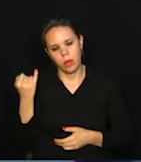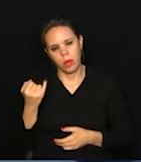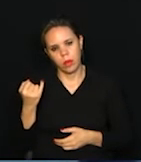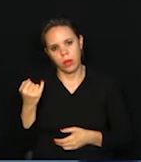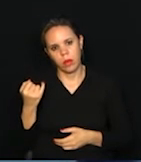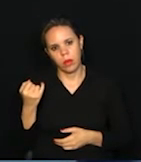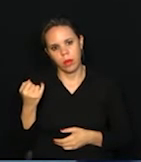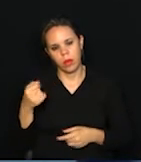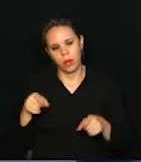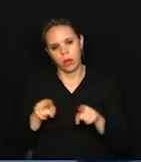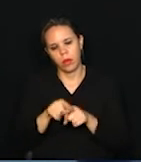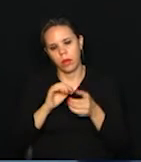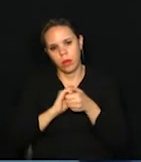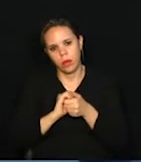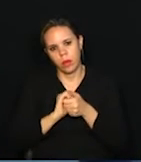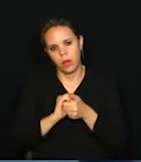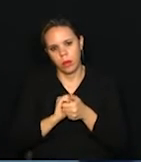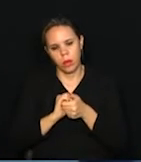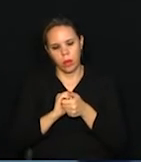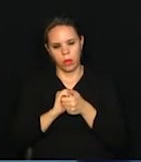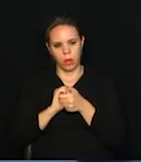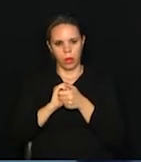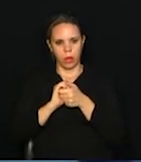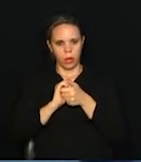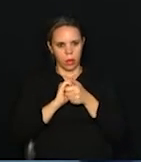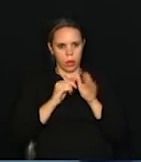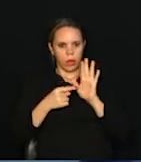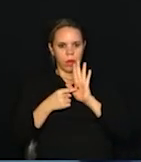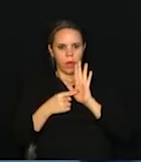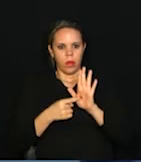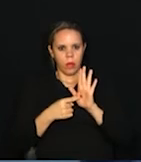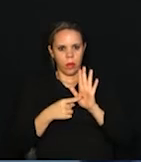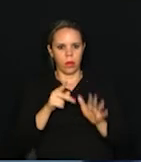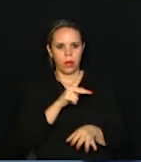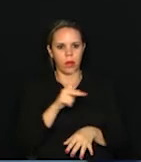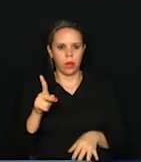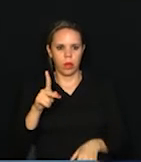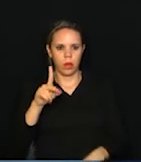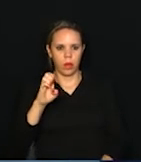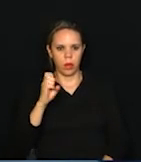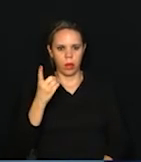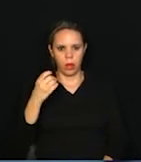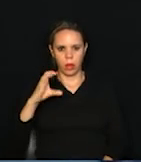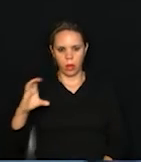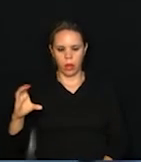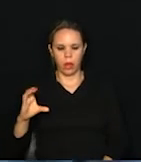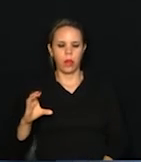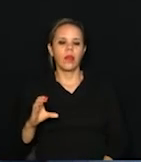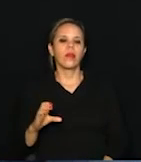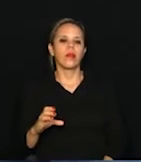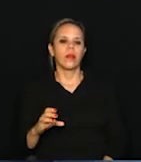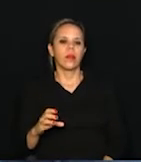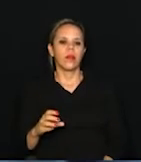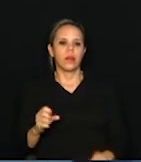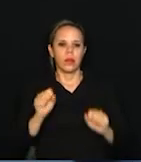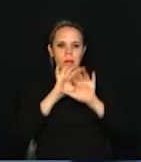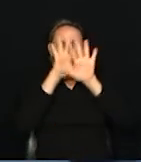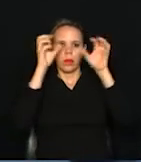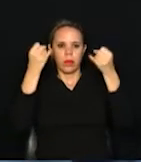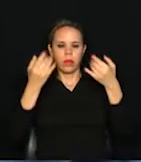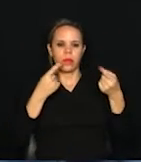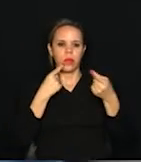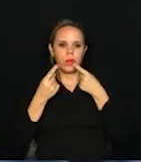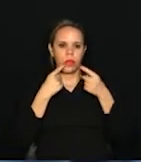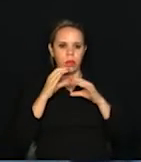desta forma, também cumprimento a apresentação do presidente da INDEC, Ayrton, que, com transparência, com